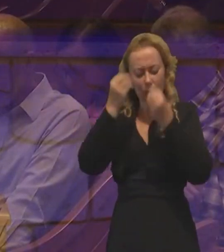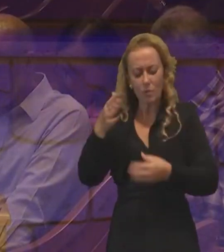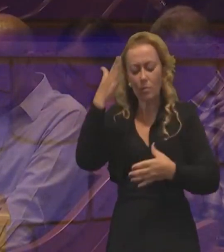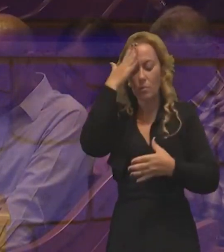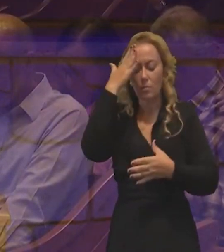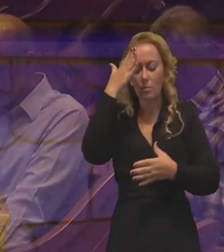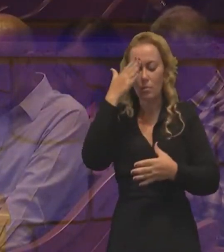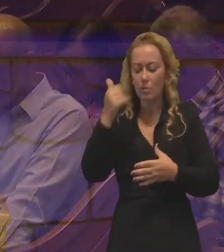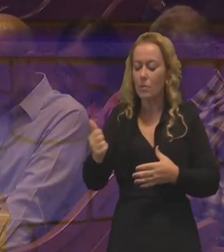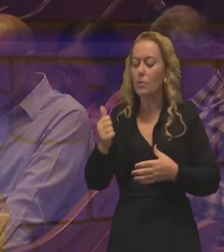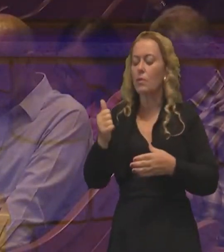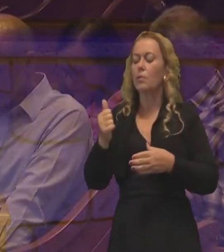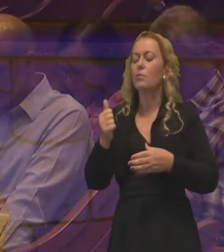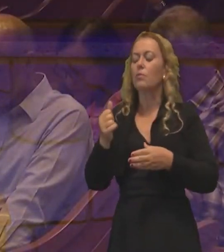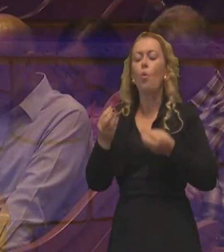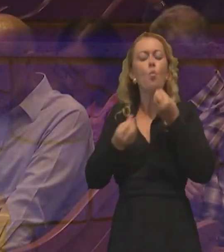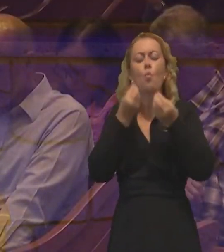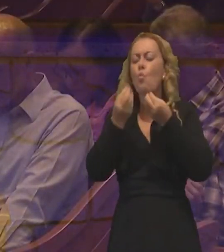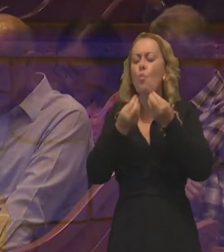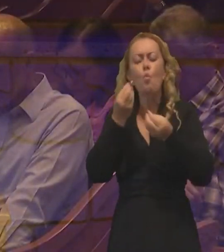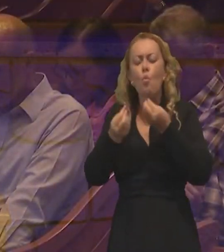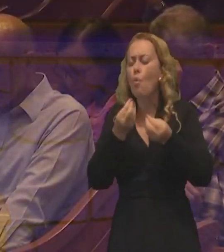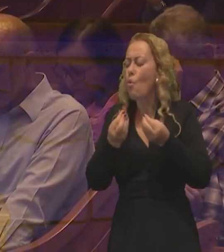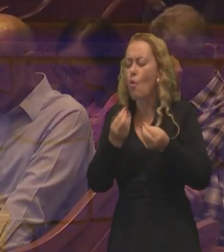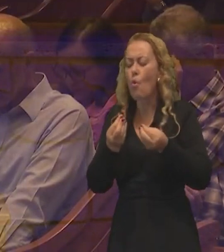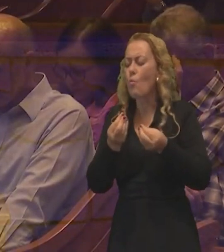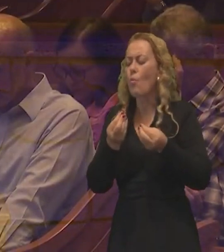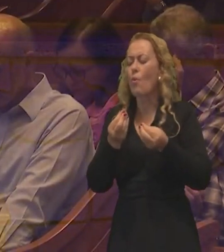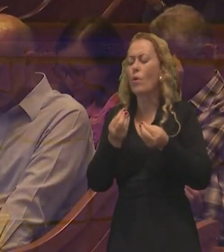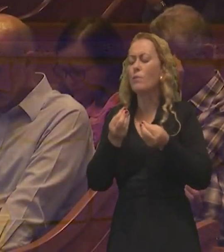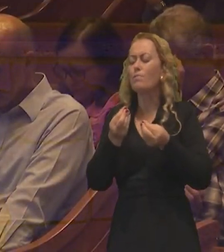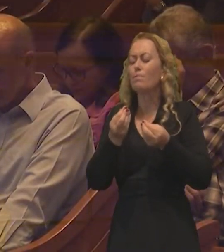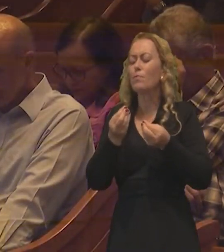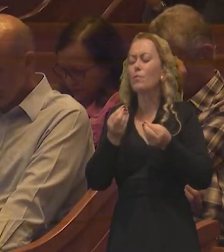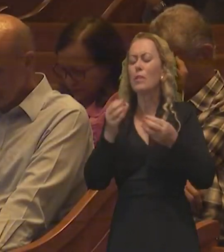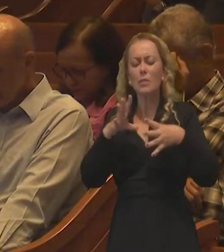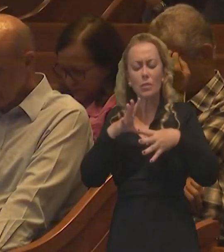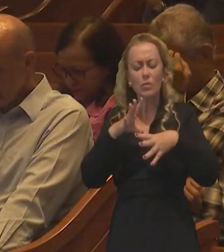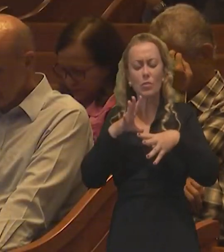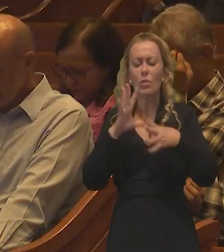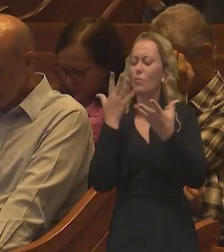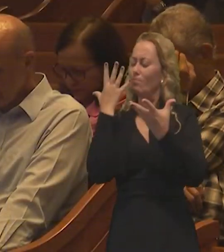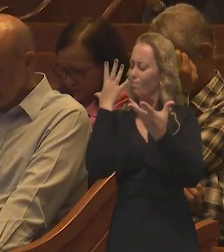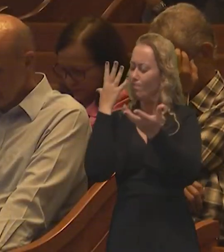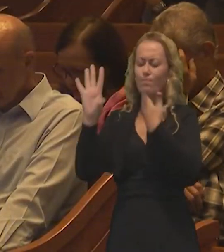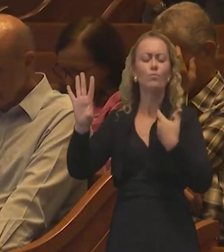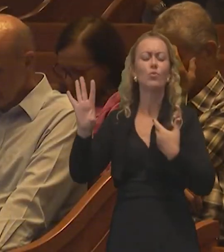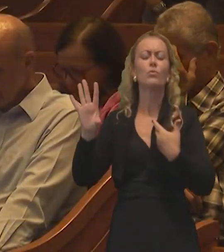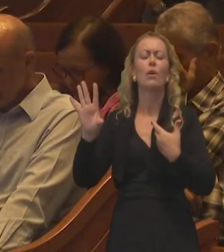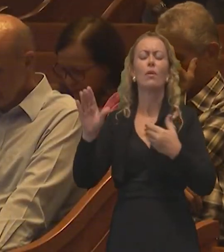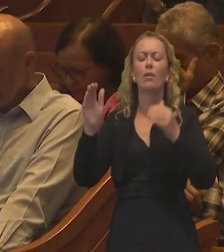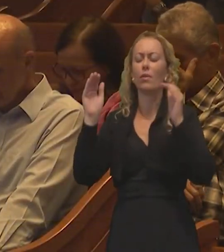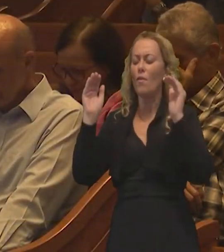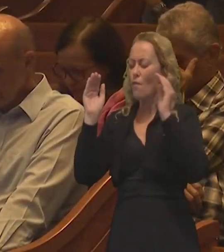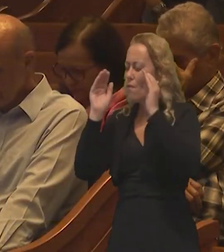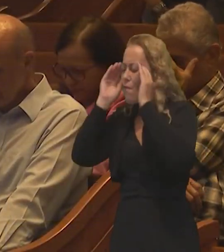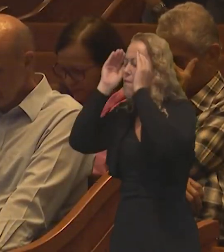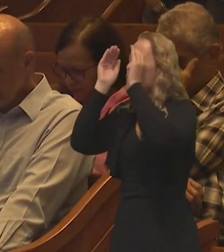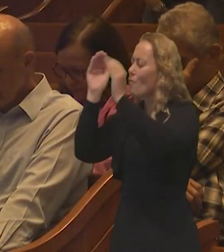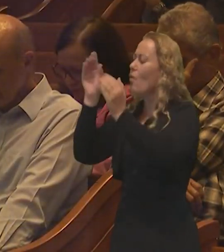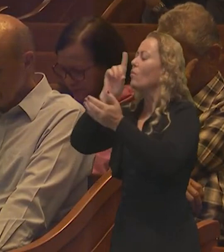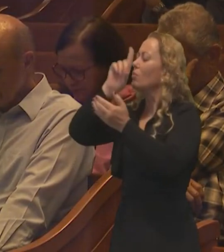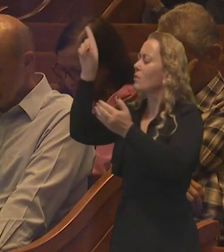para driblarmos, ó Senhor, as situações difíceis e nos voltarmos totalmente para o Senhor, guardados e